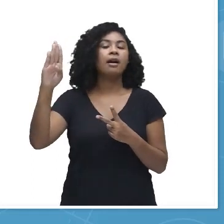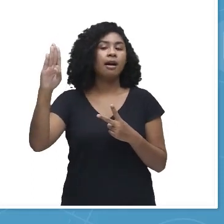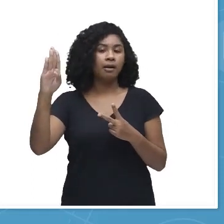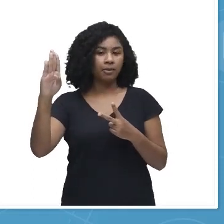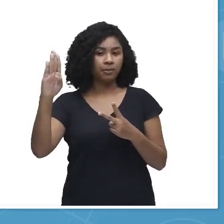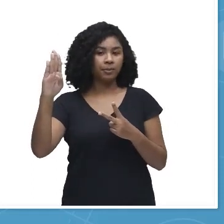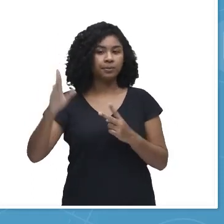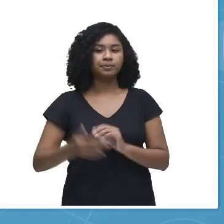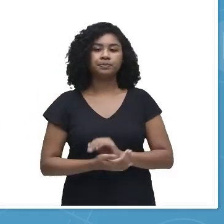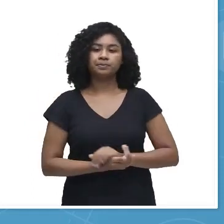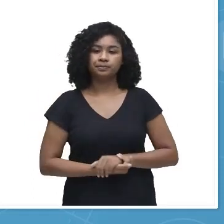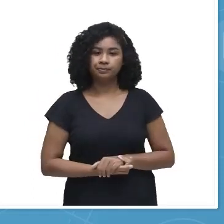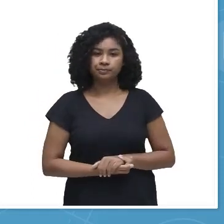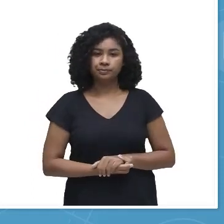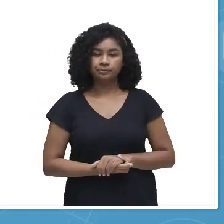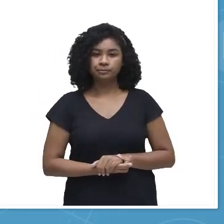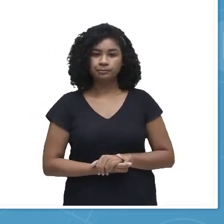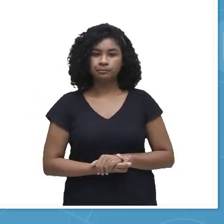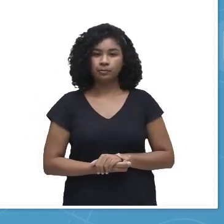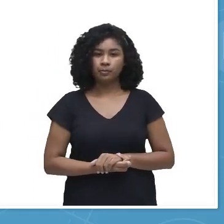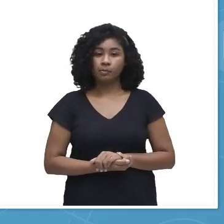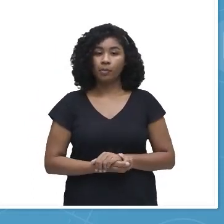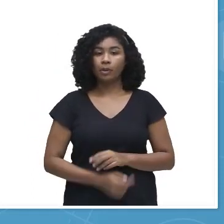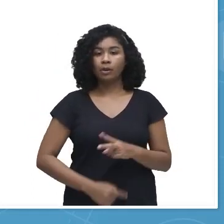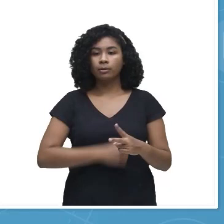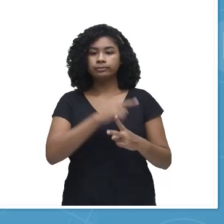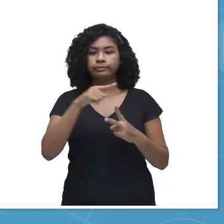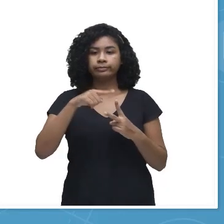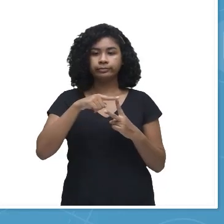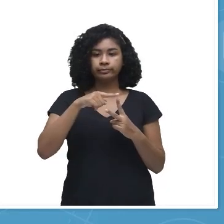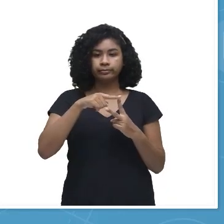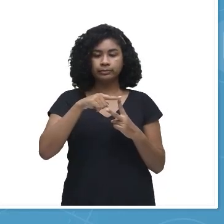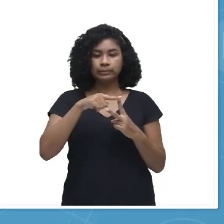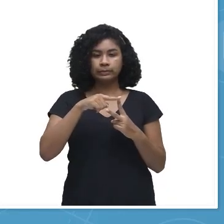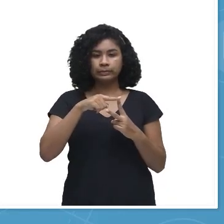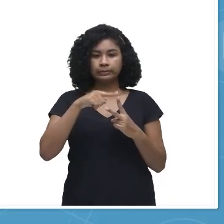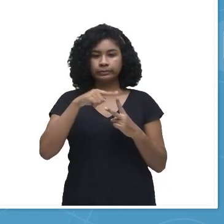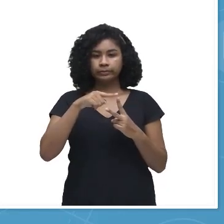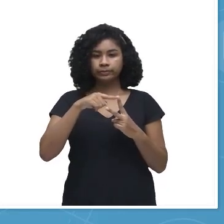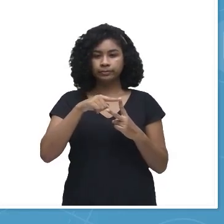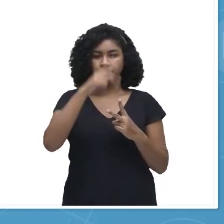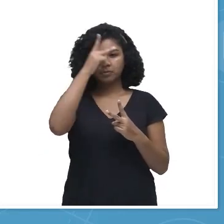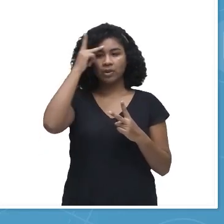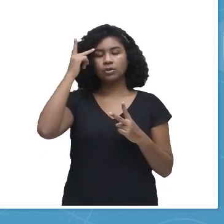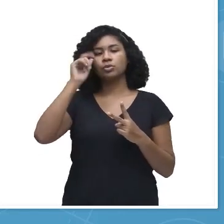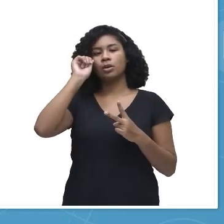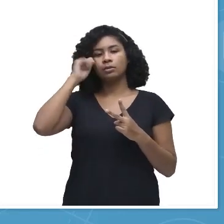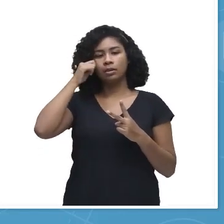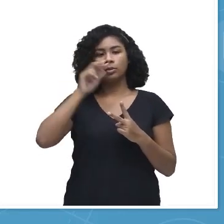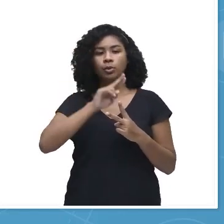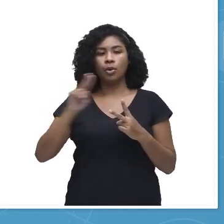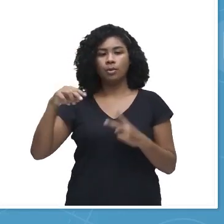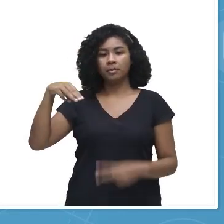trabalhar com vocês. A primeira alternativa, gente, a primeira referência negra é o Machado